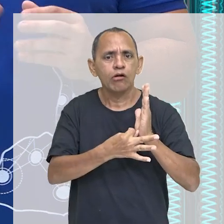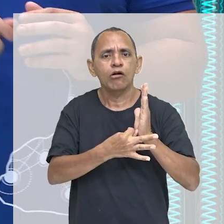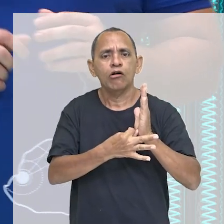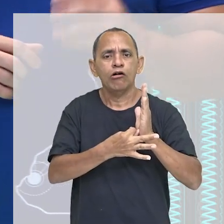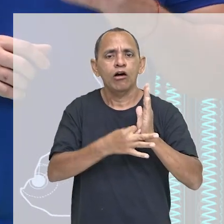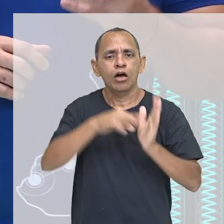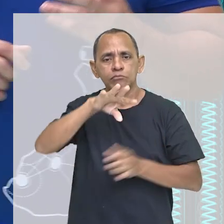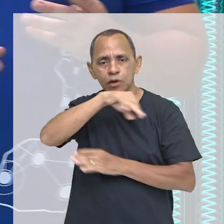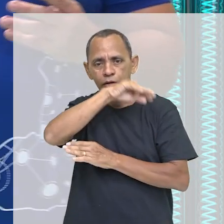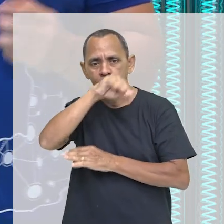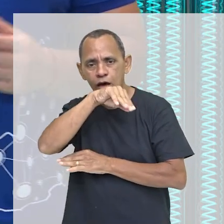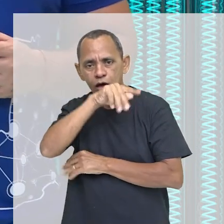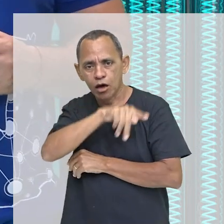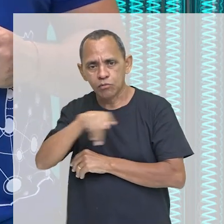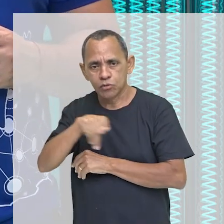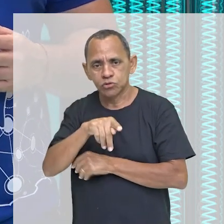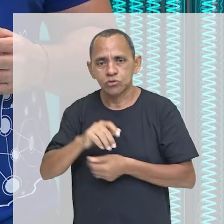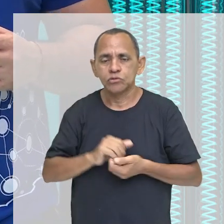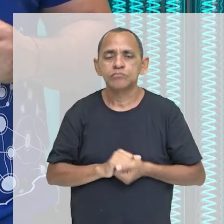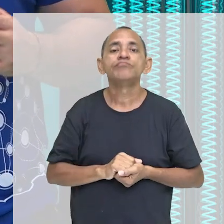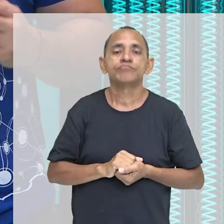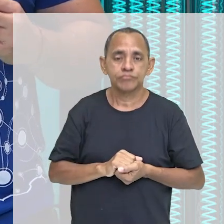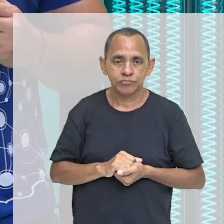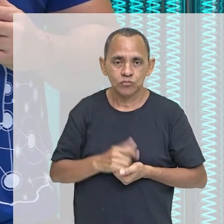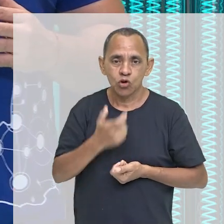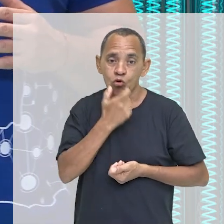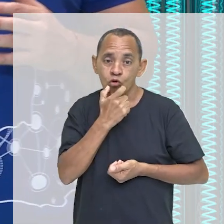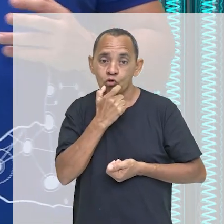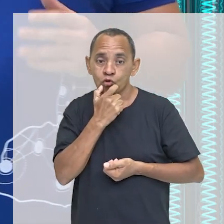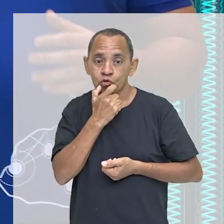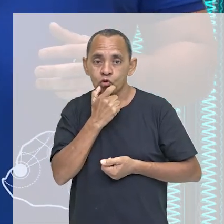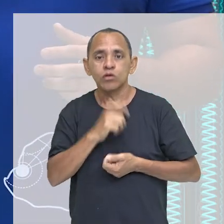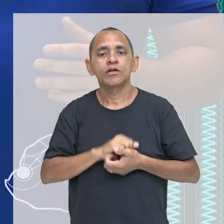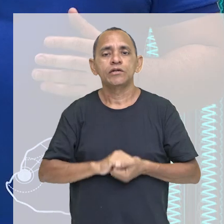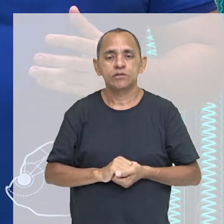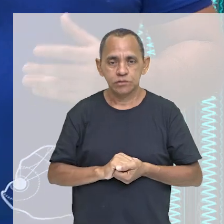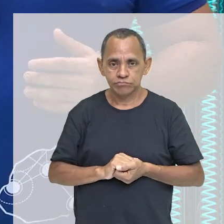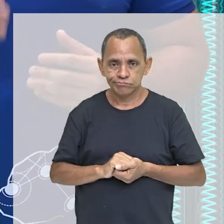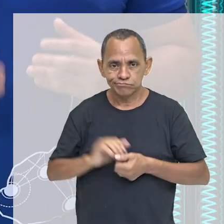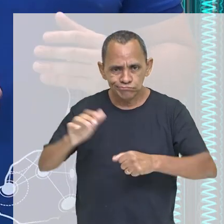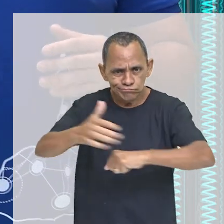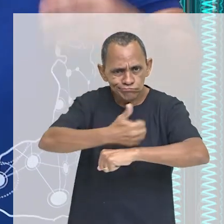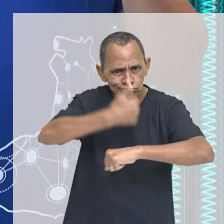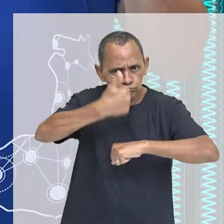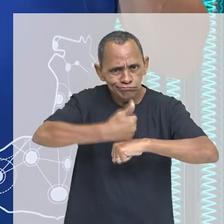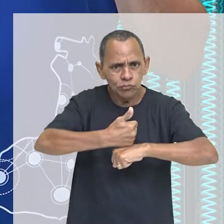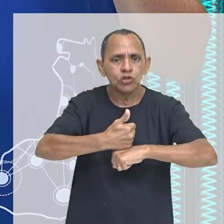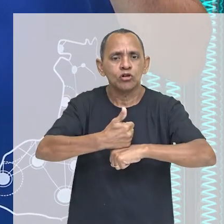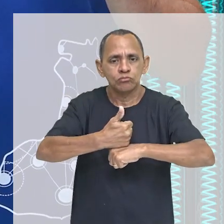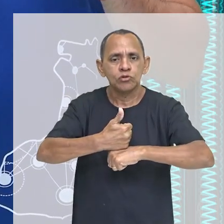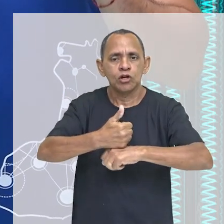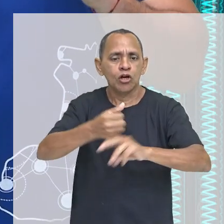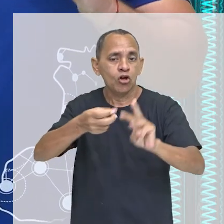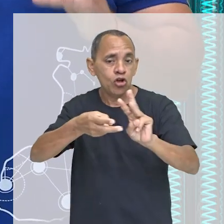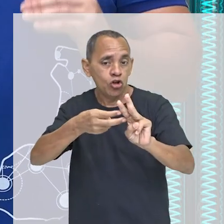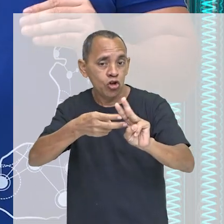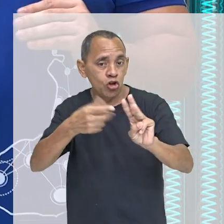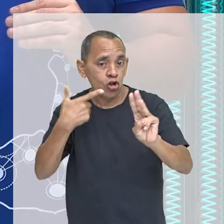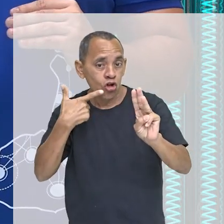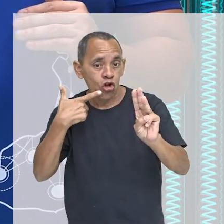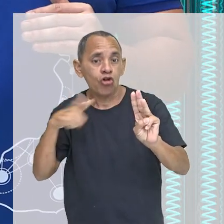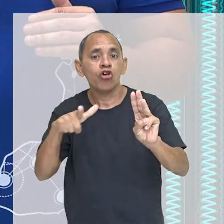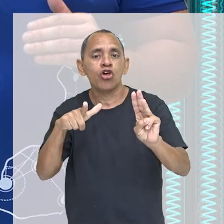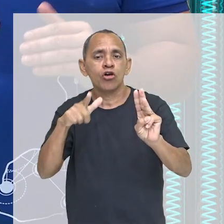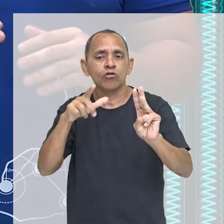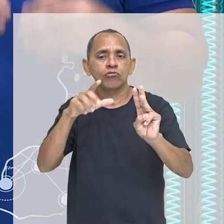became dominant. A língua inglesa ela se tornou dominante e o que aconteceu? As línguas indígenas elas começaram a